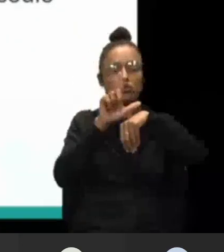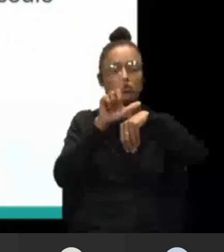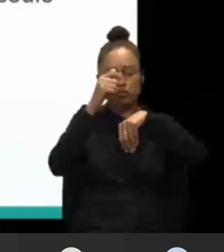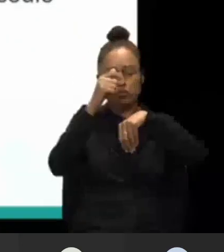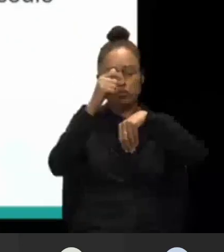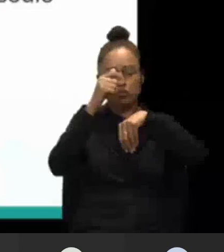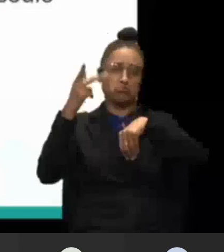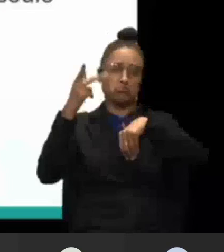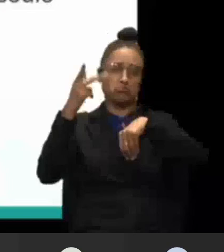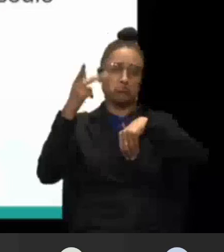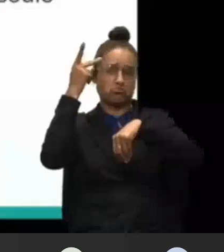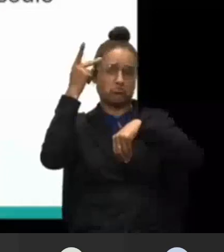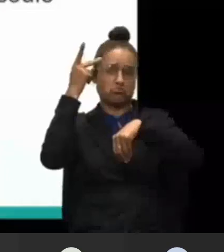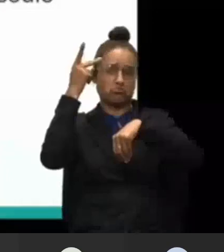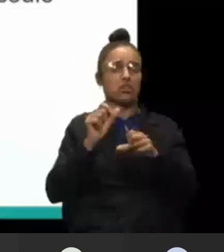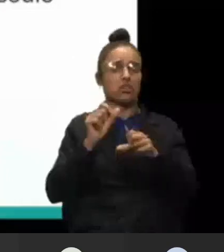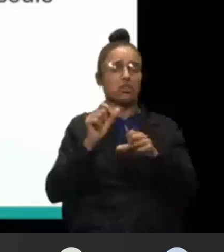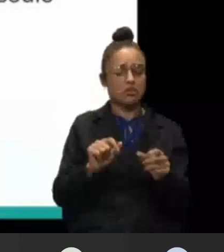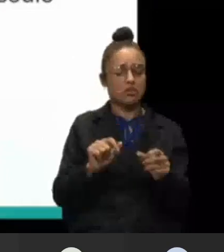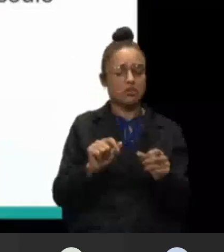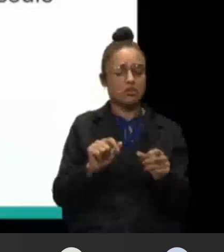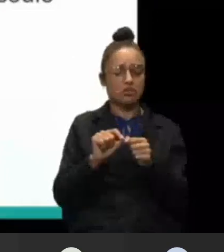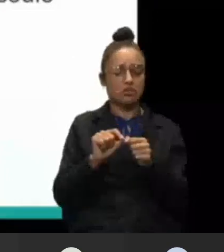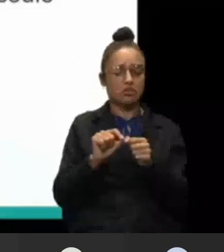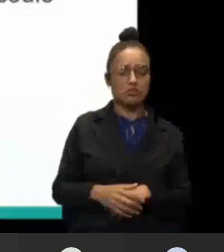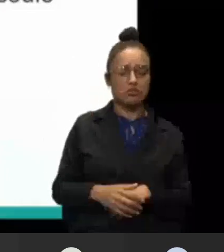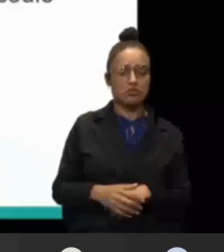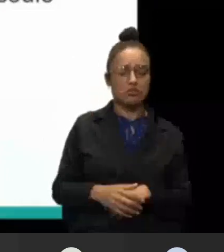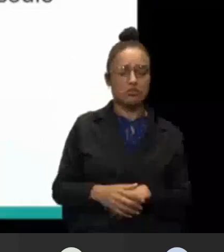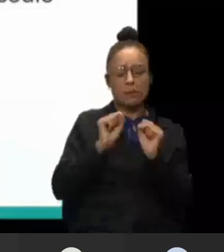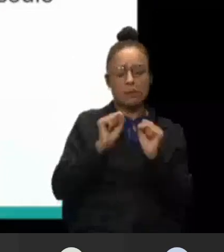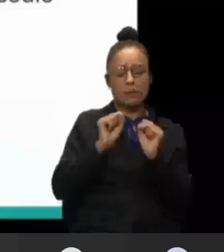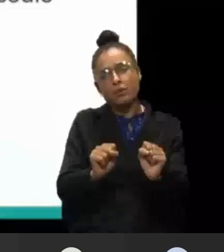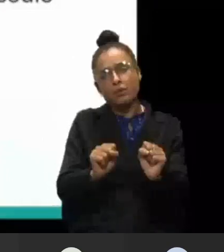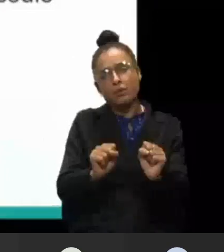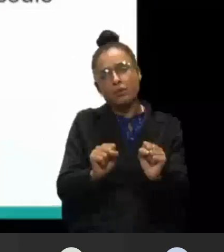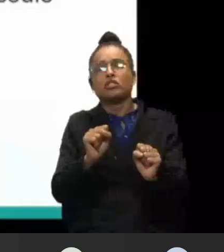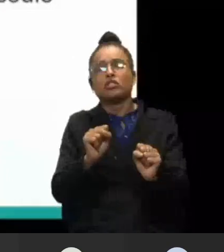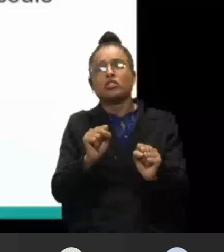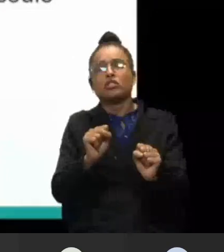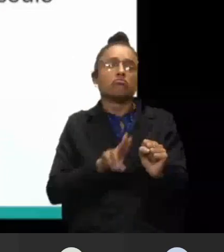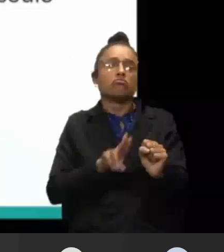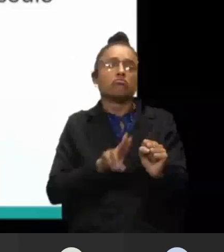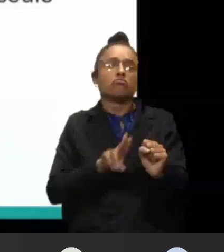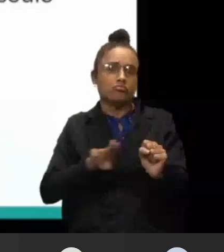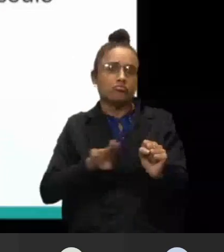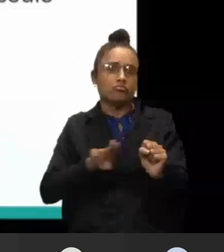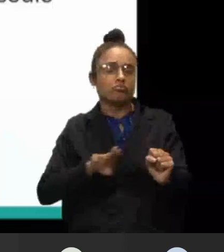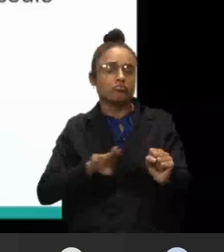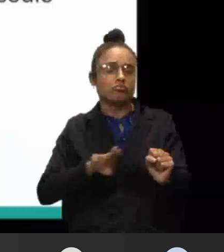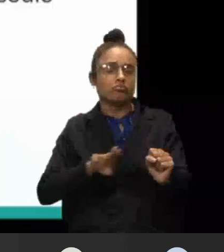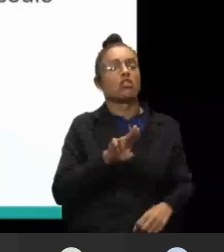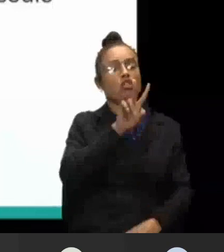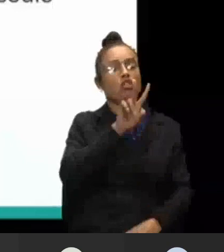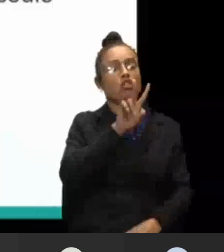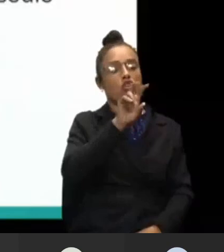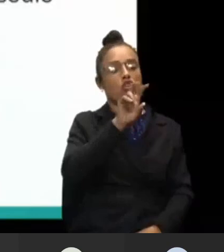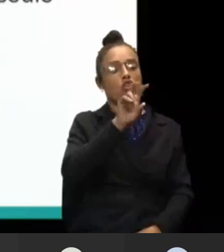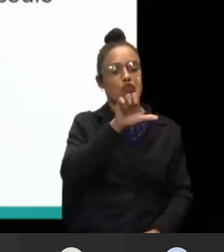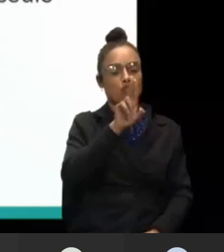uma solução normal, que pode ser obtido pela seguinte forma: o volume de